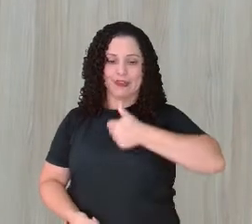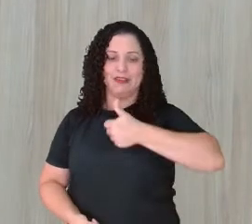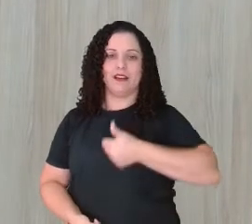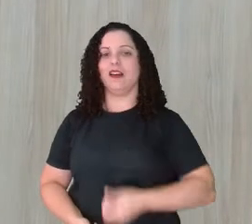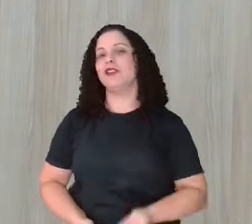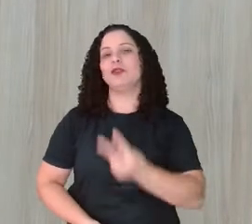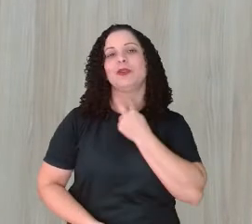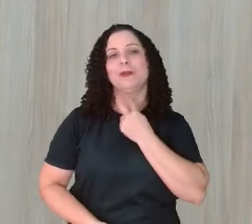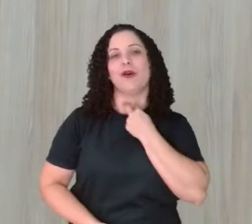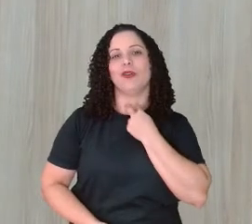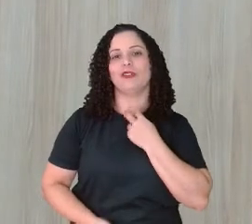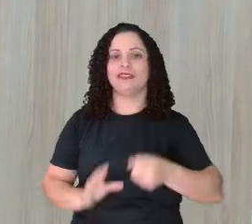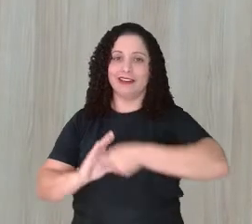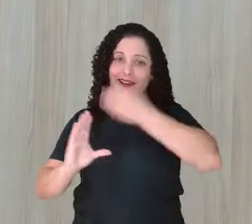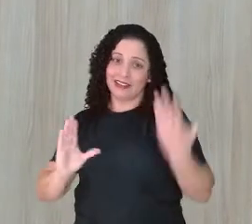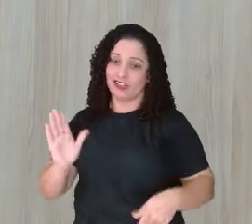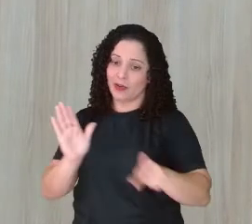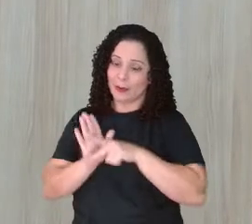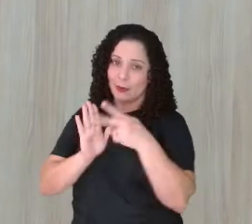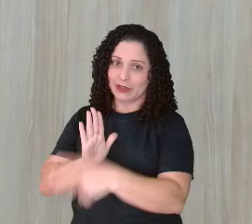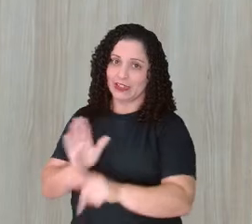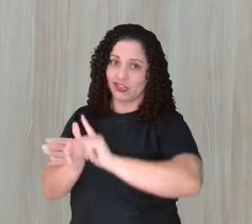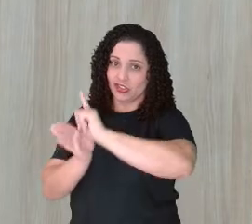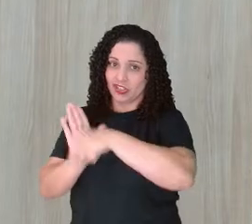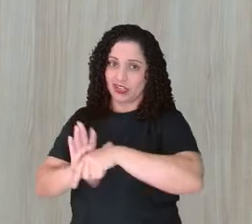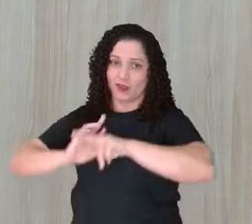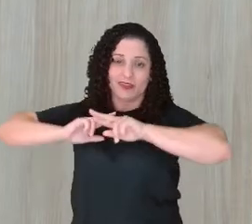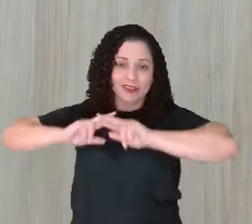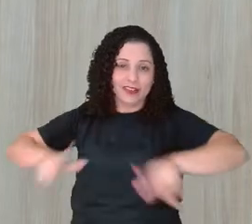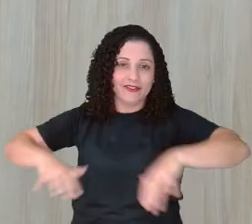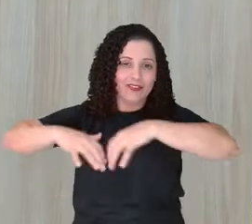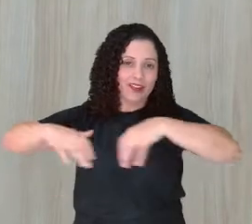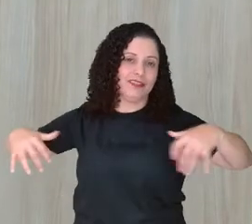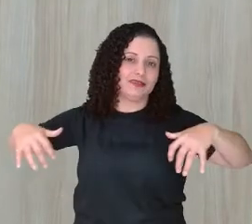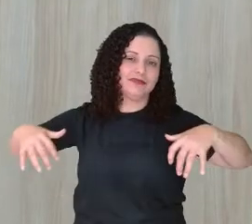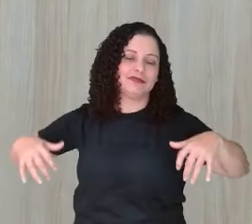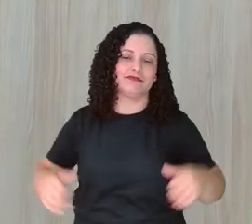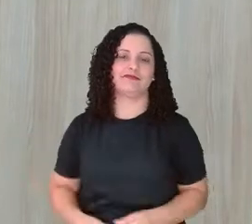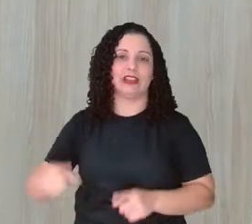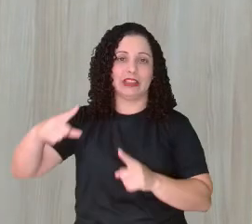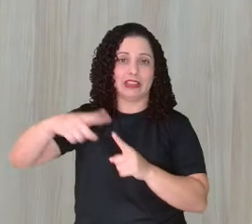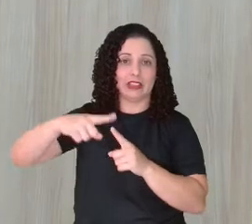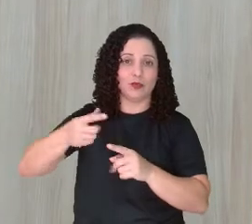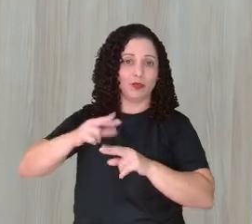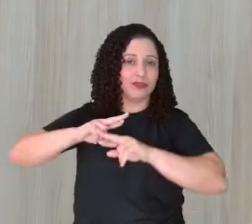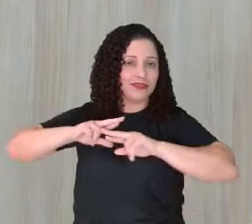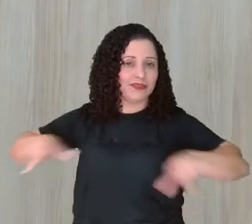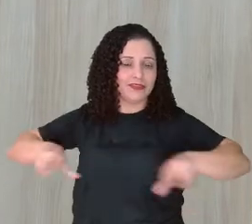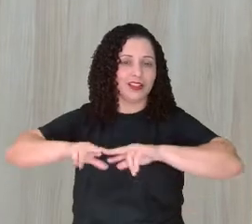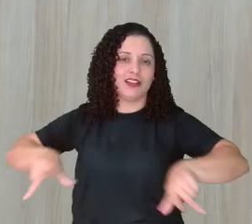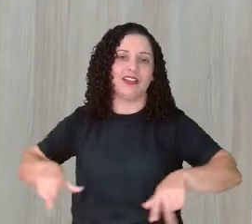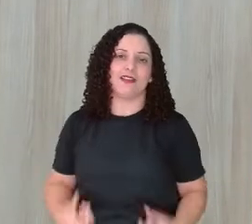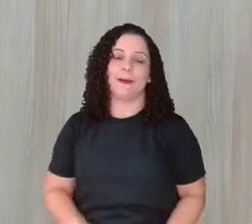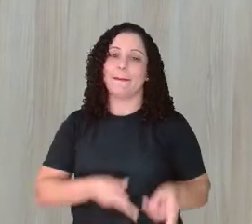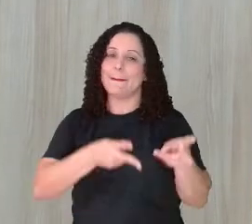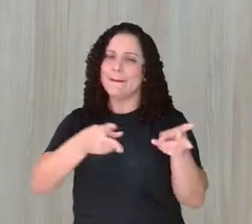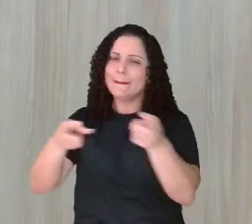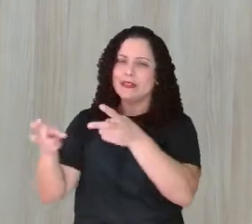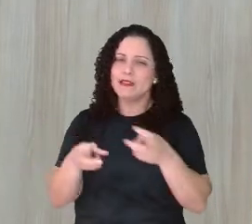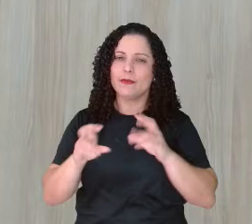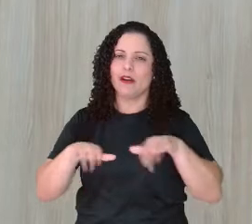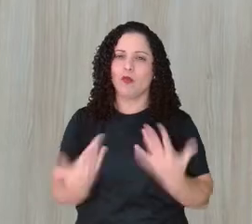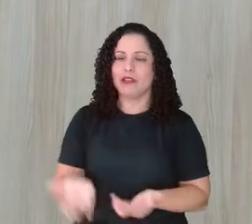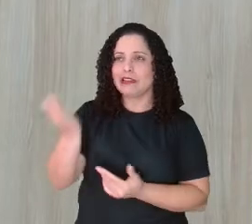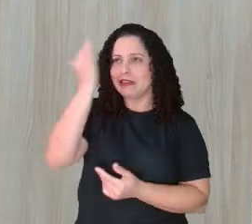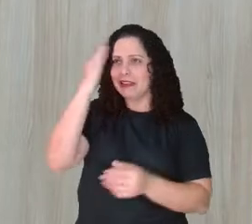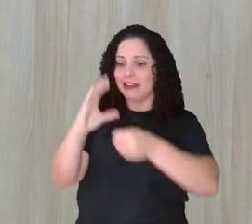pode, porque isso não é característica daquele gênero, não é característica daquele tipo textual. Então percebam que quando a gente